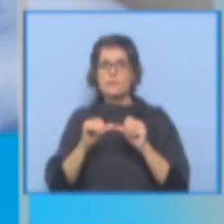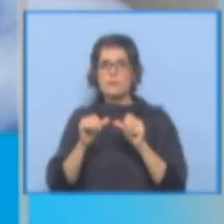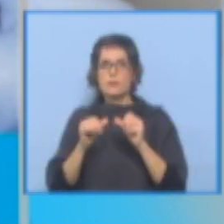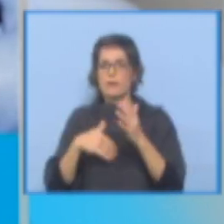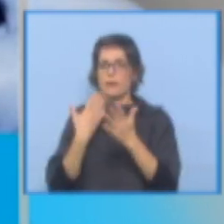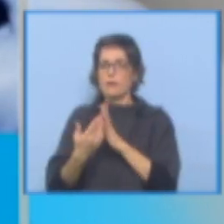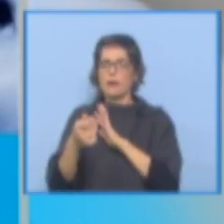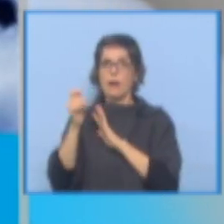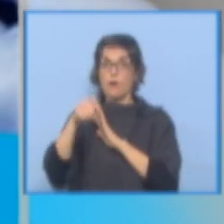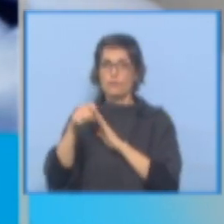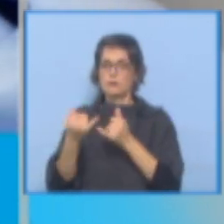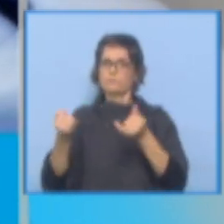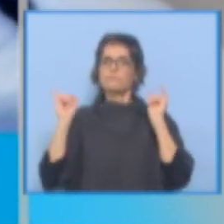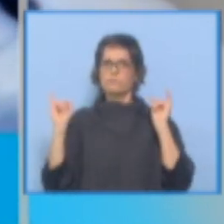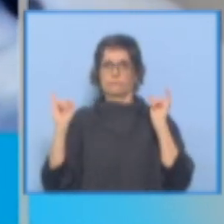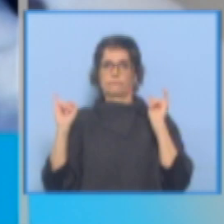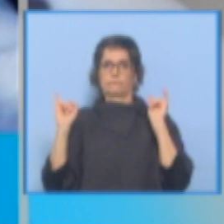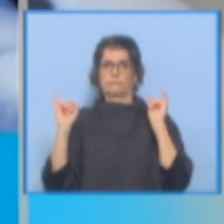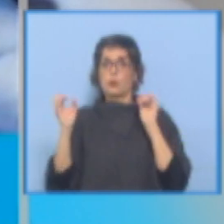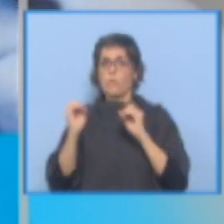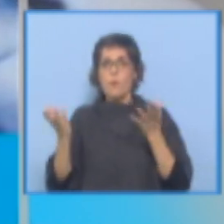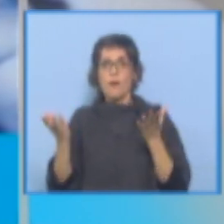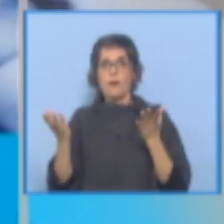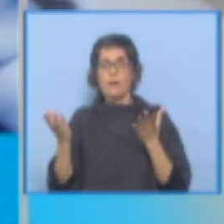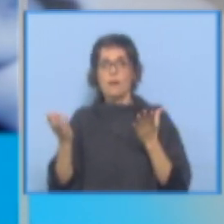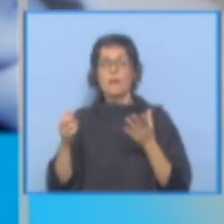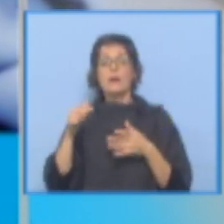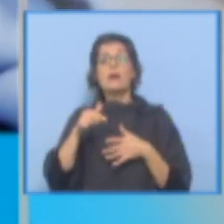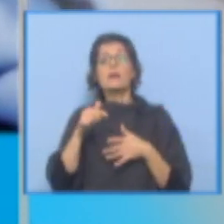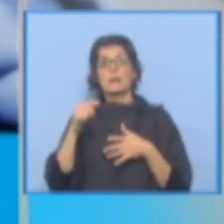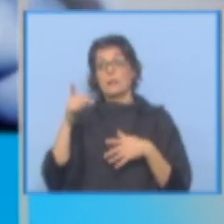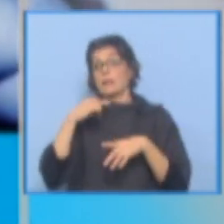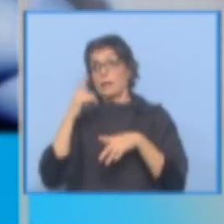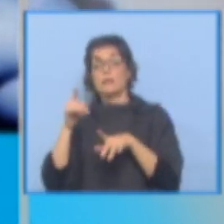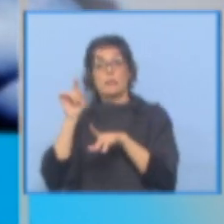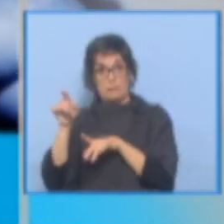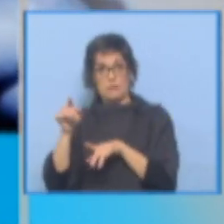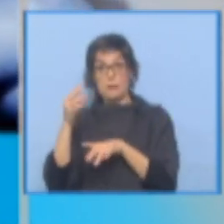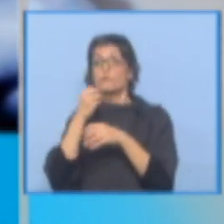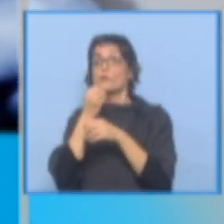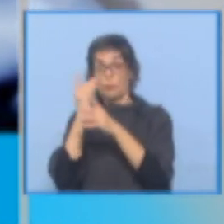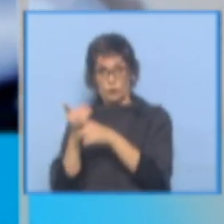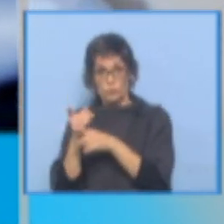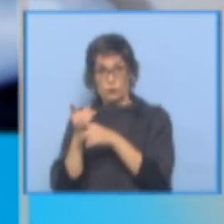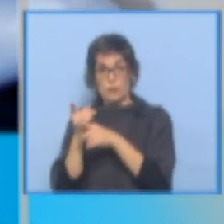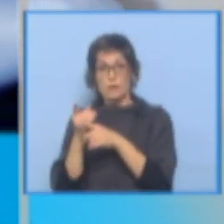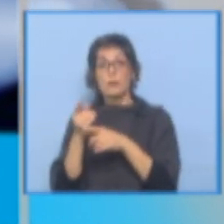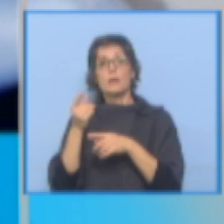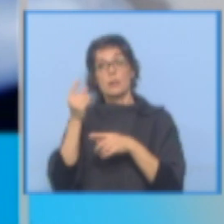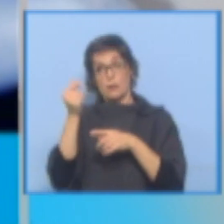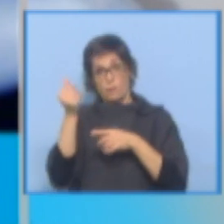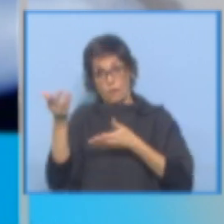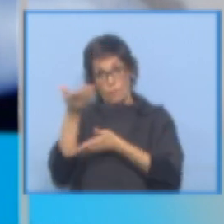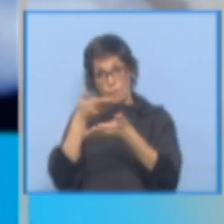portanto, ele disse, e muito bem, que assim como os bons ventos económicos vêm e, enfim, melhoram a coisa